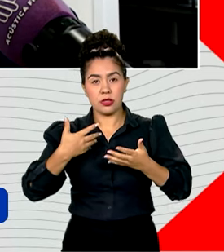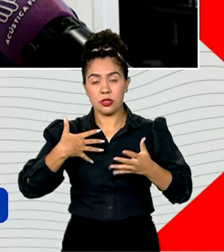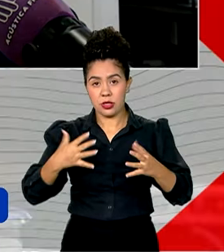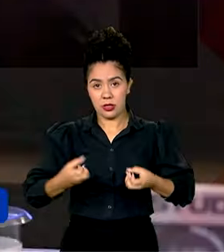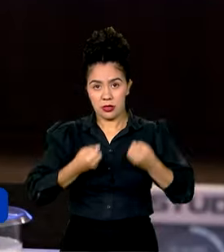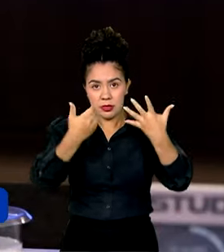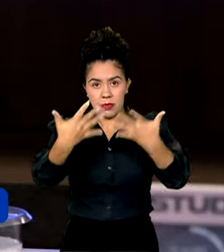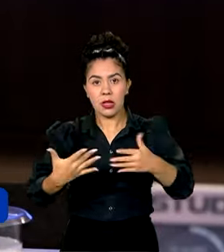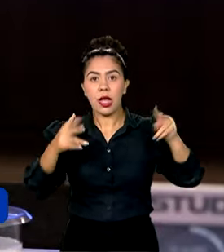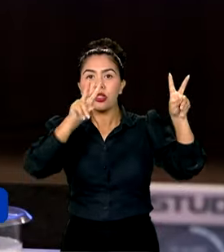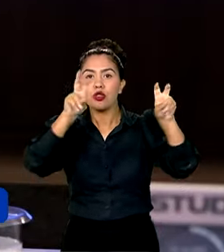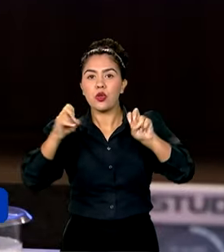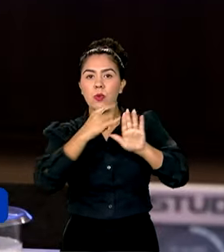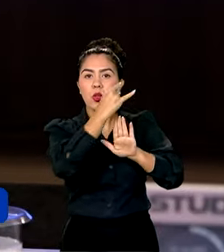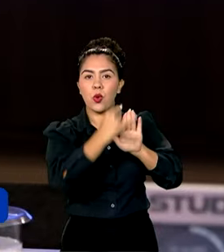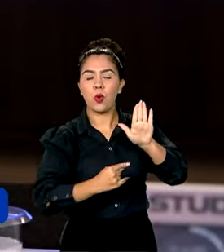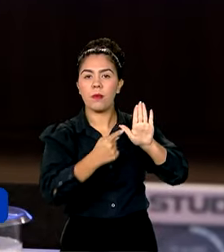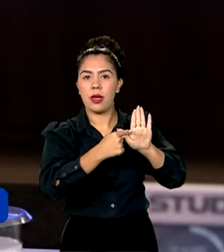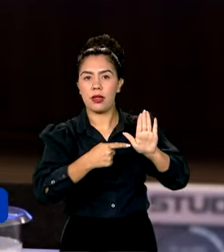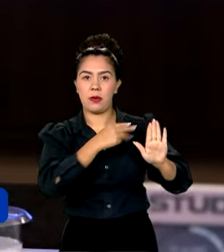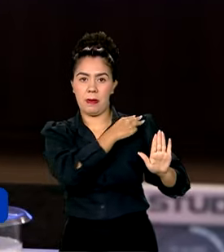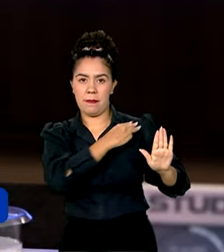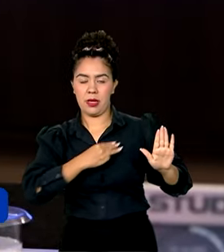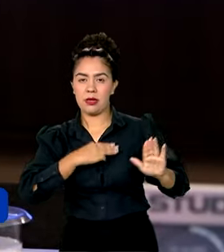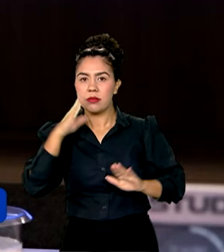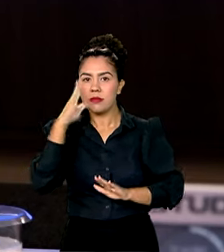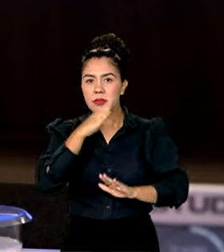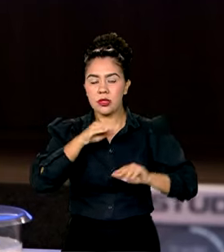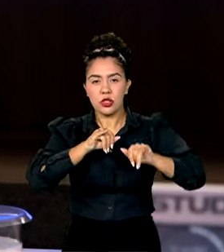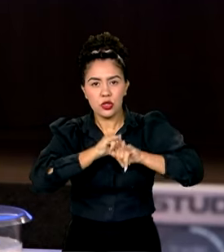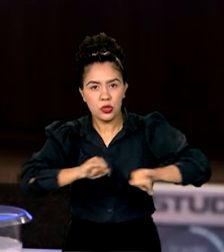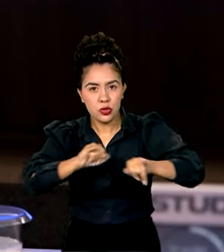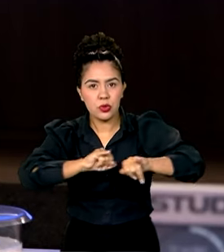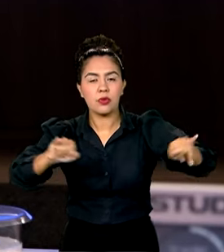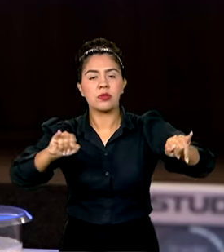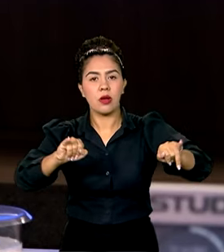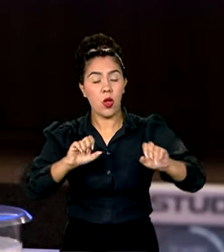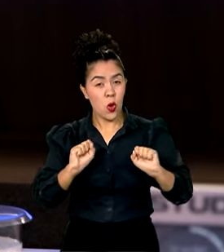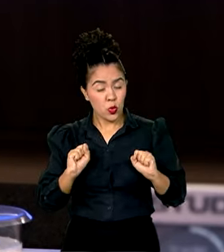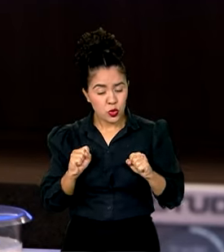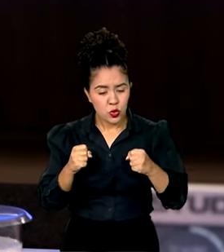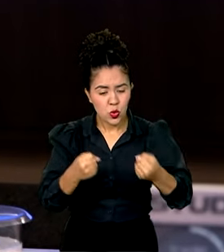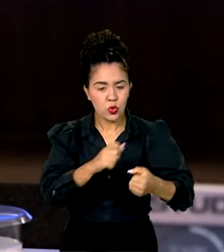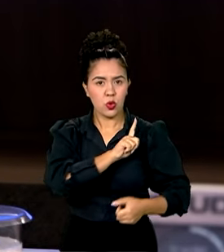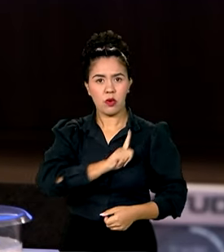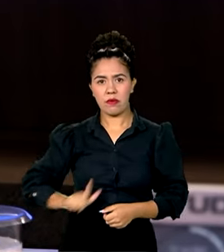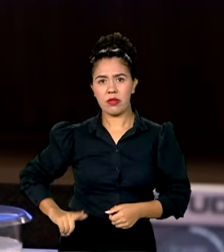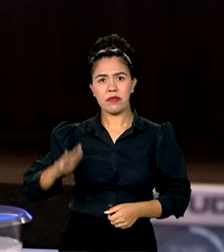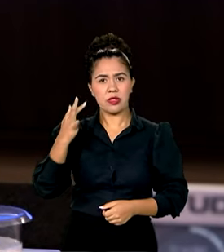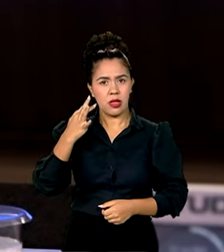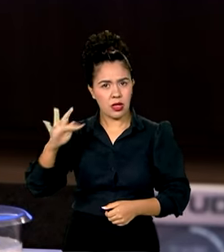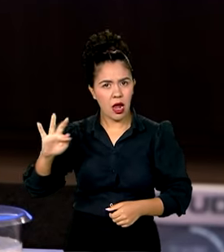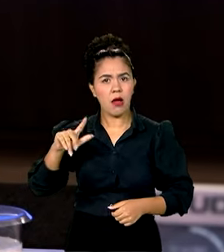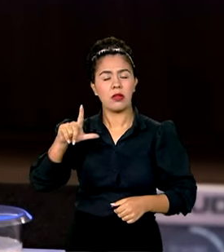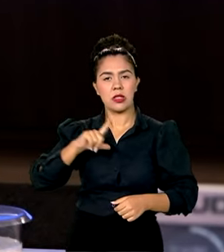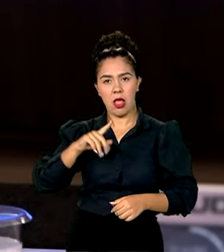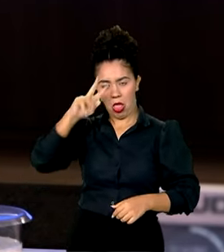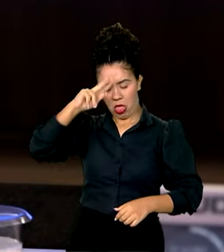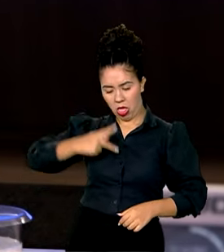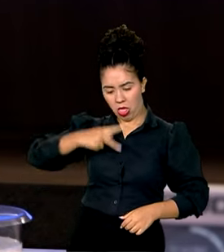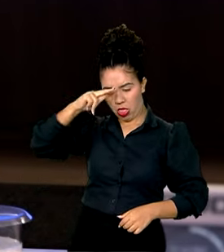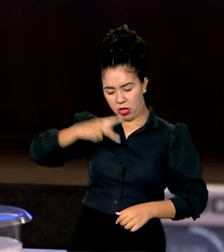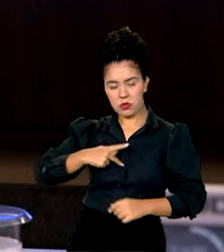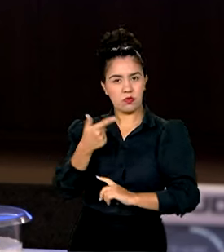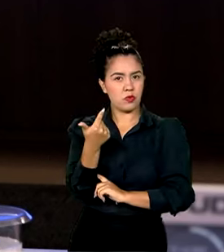Pimenta o esforço do Governo Federal tem sido um esforço coordenado né não existe ação isolada de